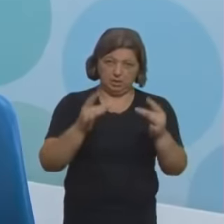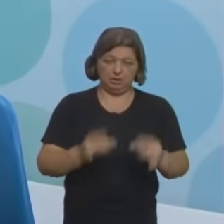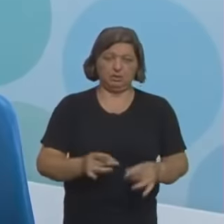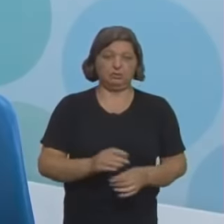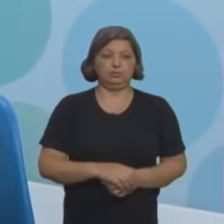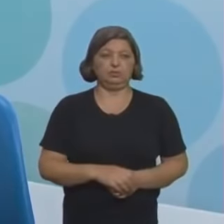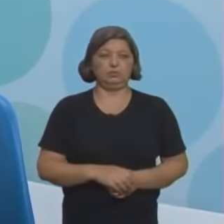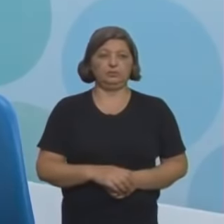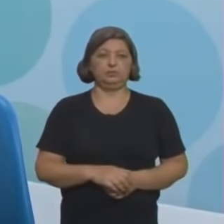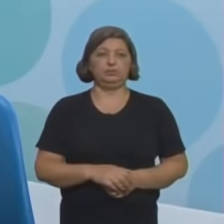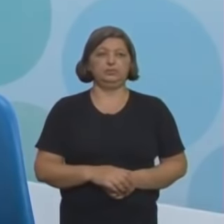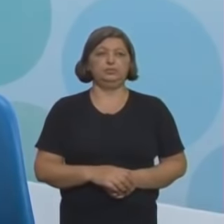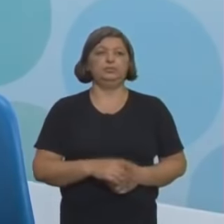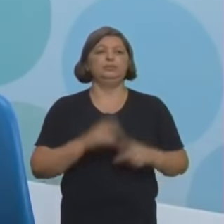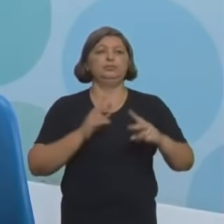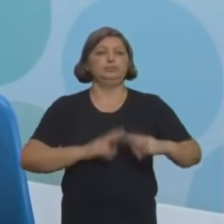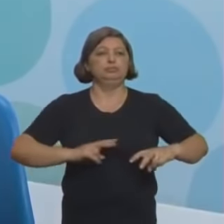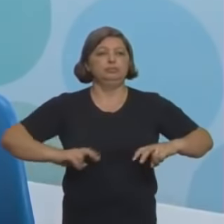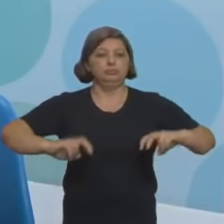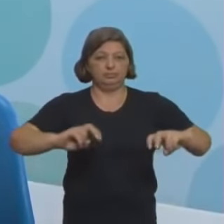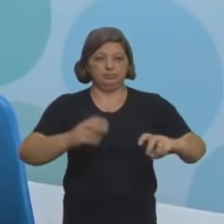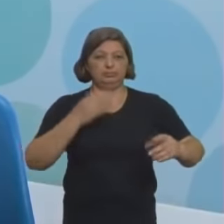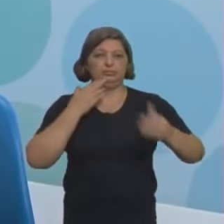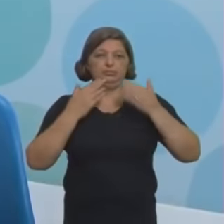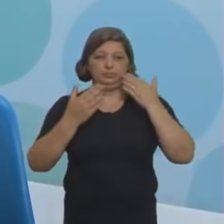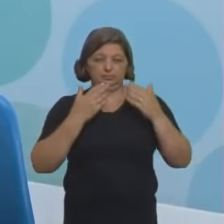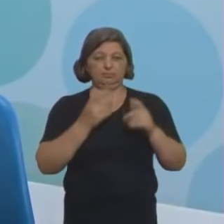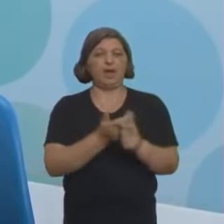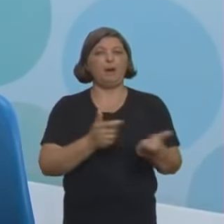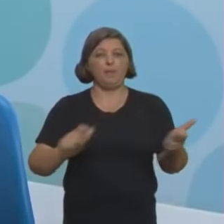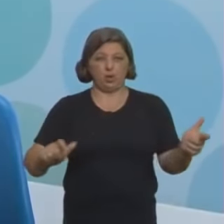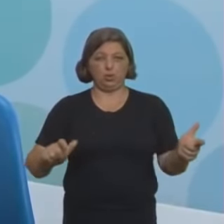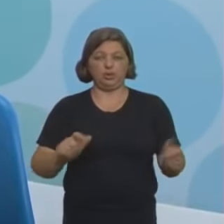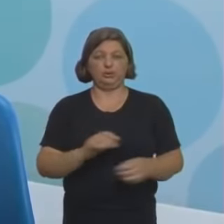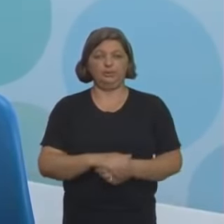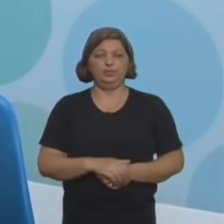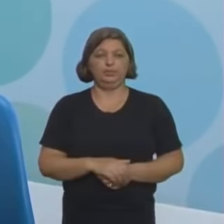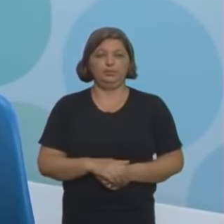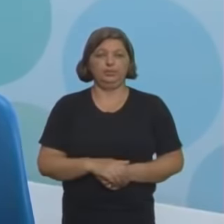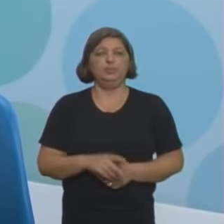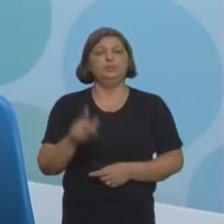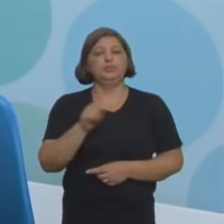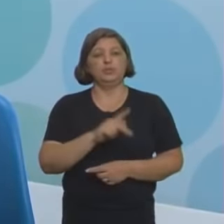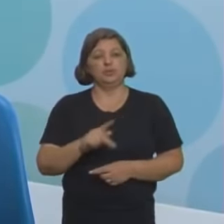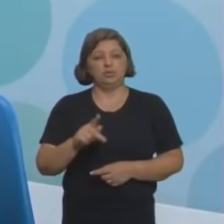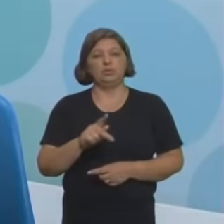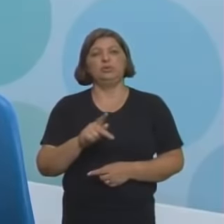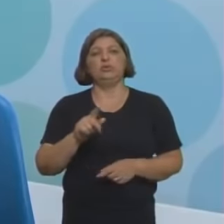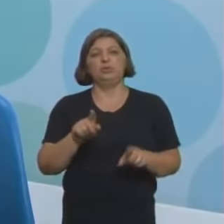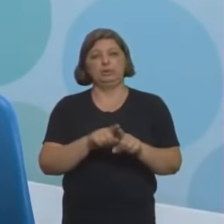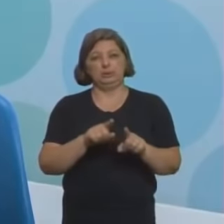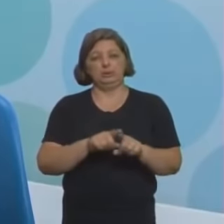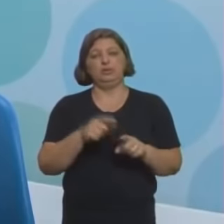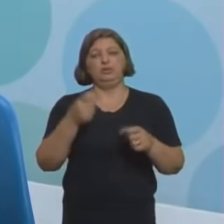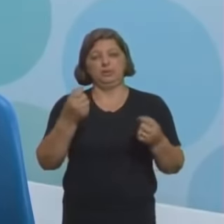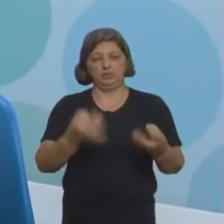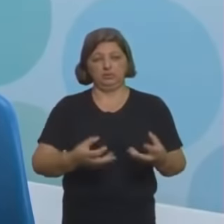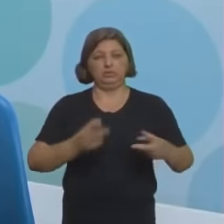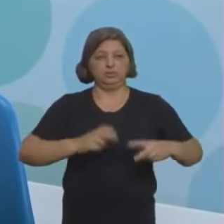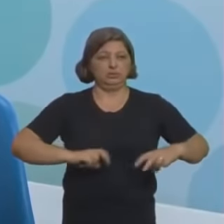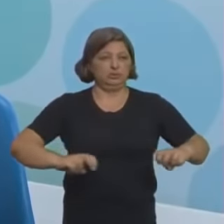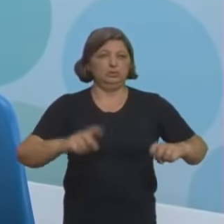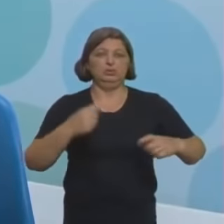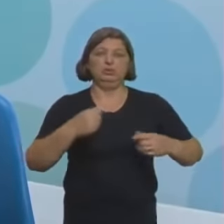Mais uma vez a roda de conversa aqui reinando. Professora Sônia Regina, de novo, uma roda de conversa sem expor